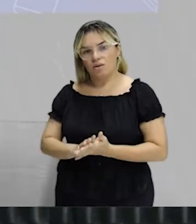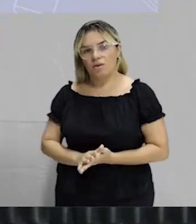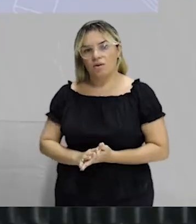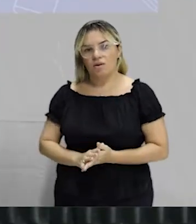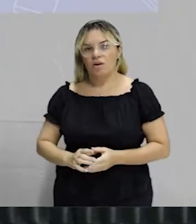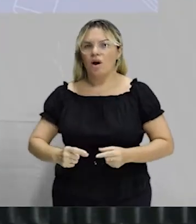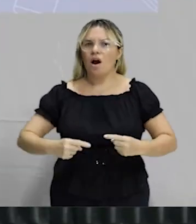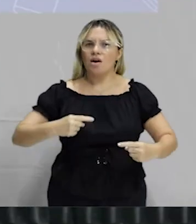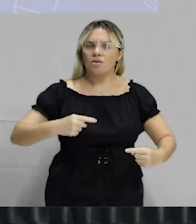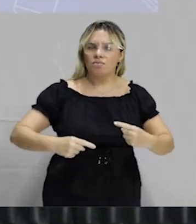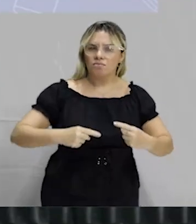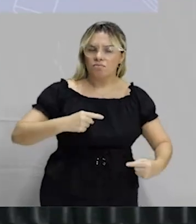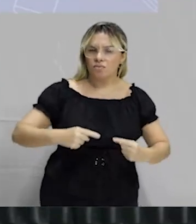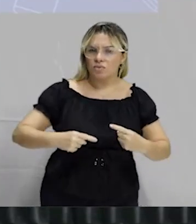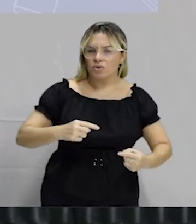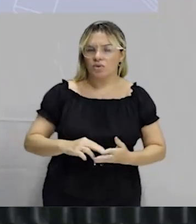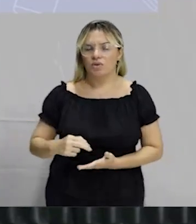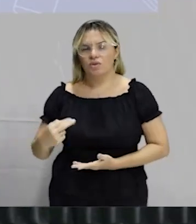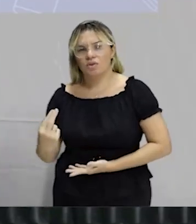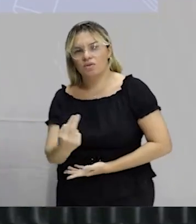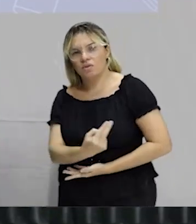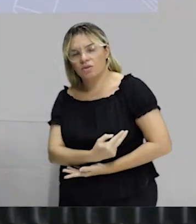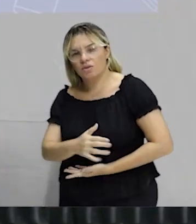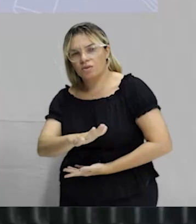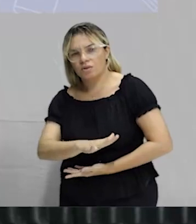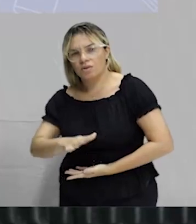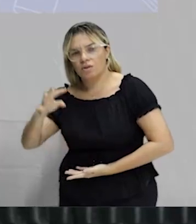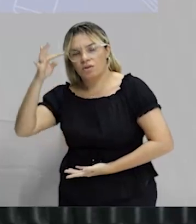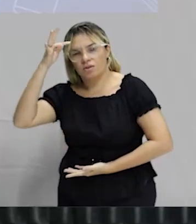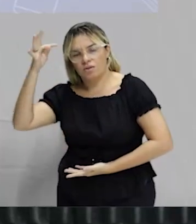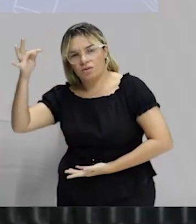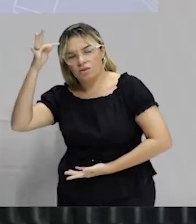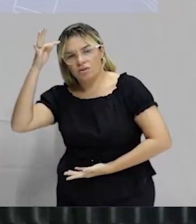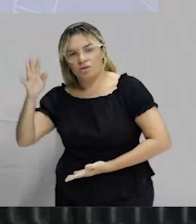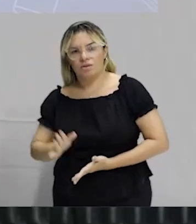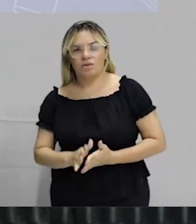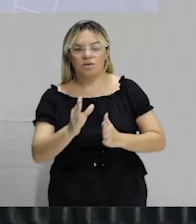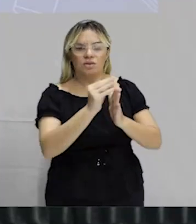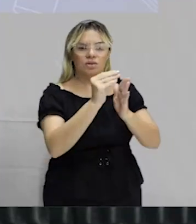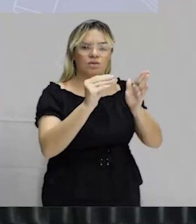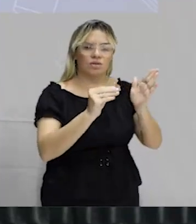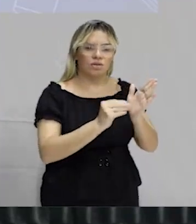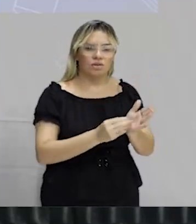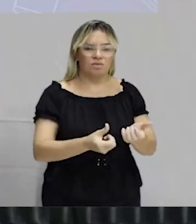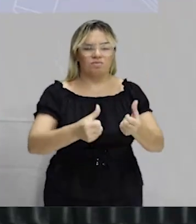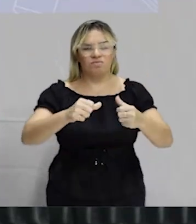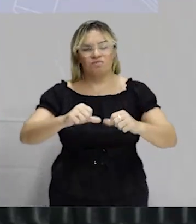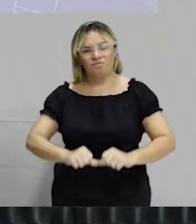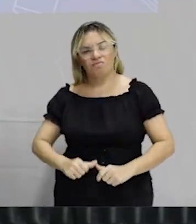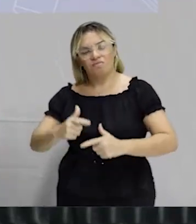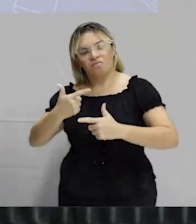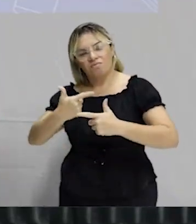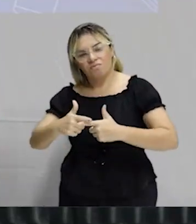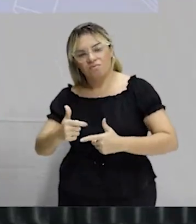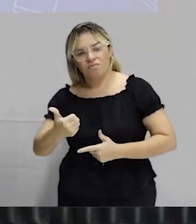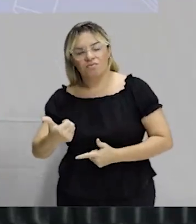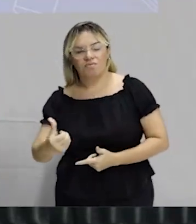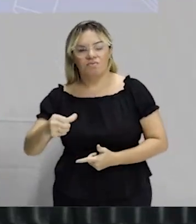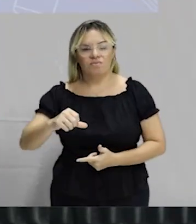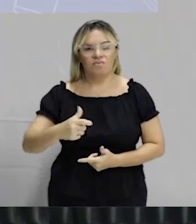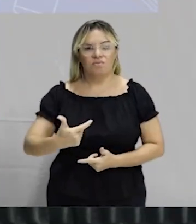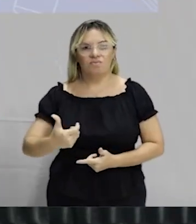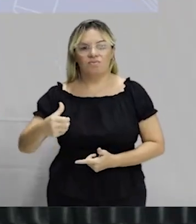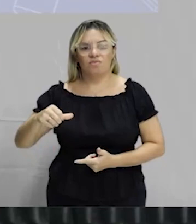discussões que nós fizemos no campo teórico sobre a crise 29, suas contradições em relação a